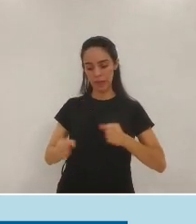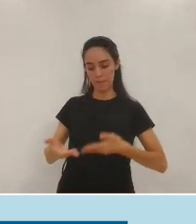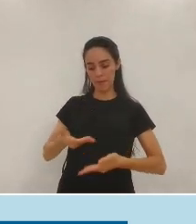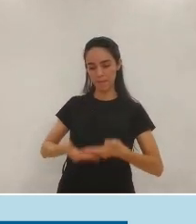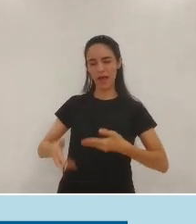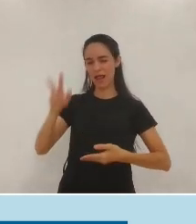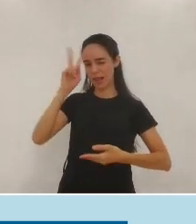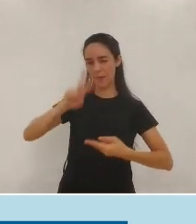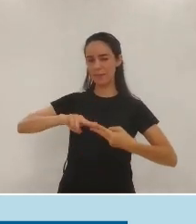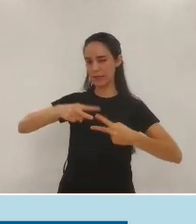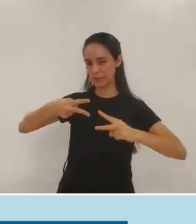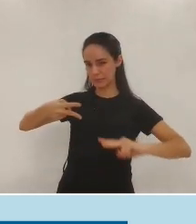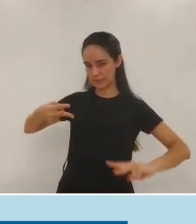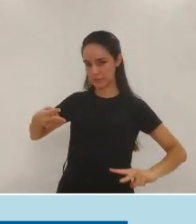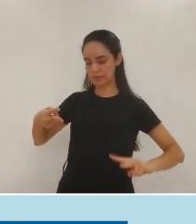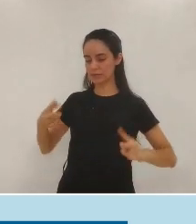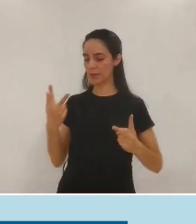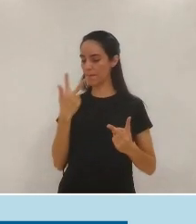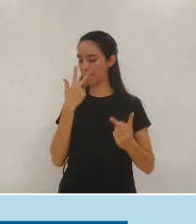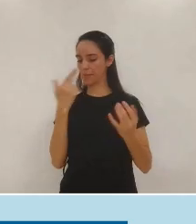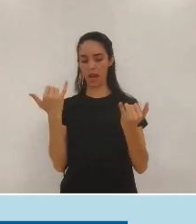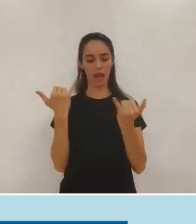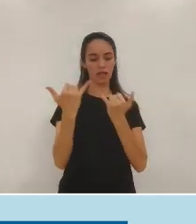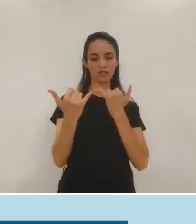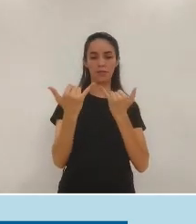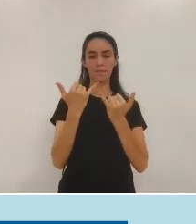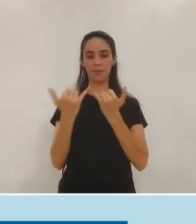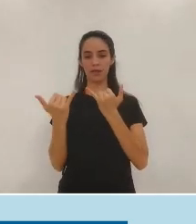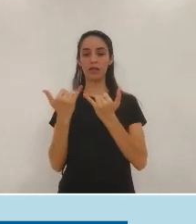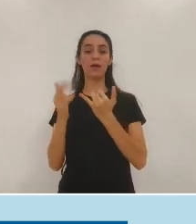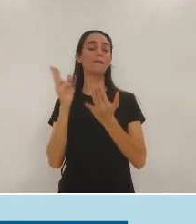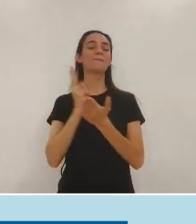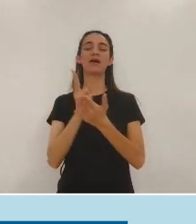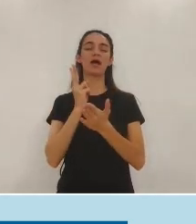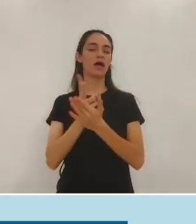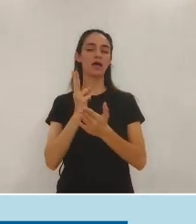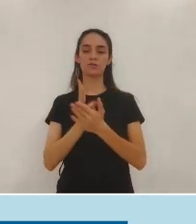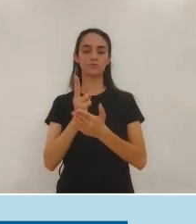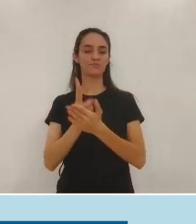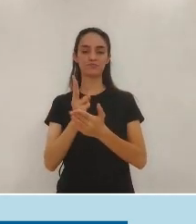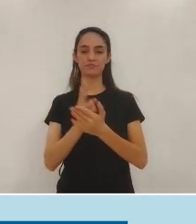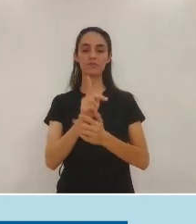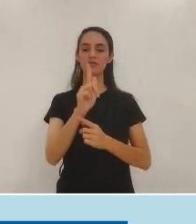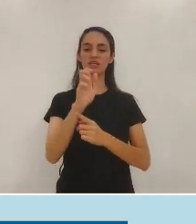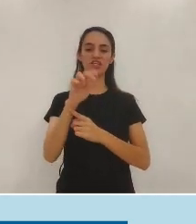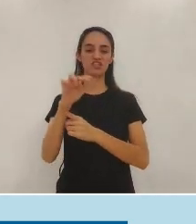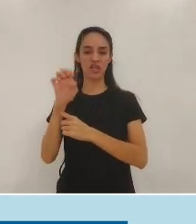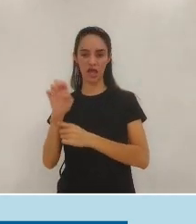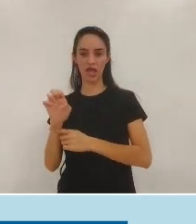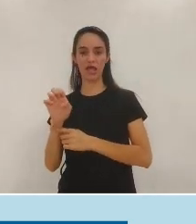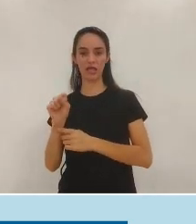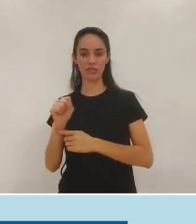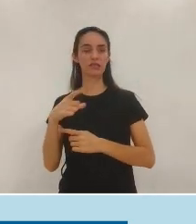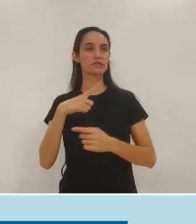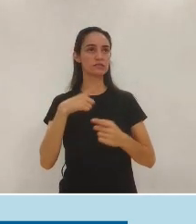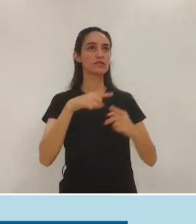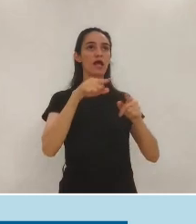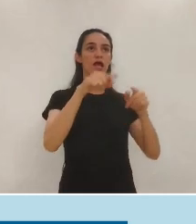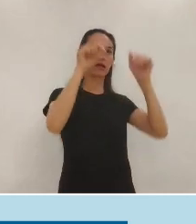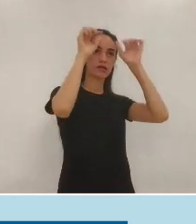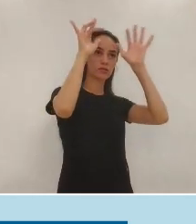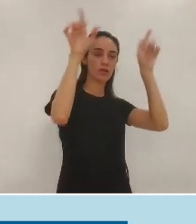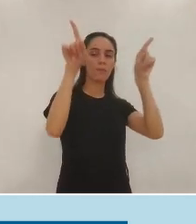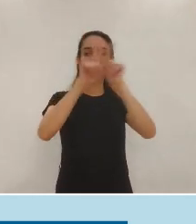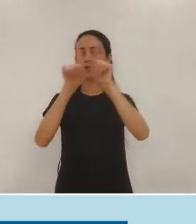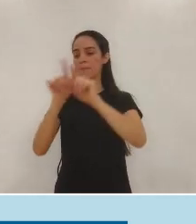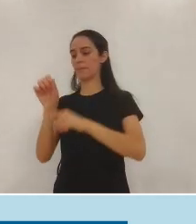que são bem parecidos não, que são os mesmos genes que vai apresentar tanto no autismo quanto na síndrome de